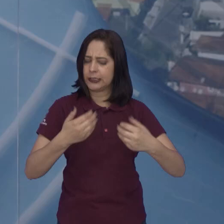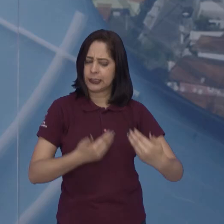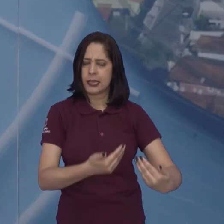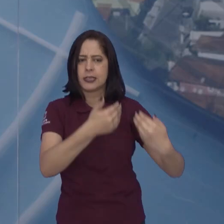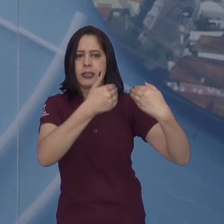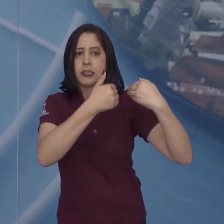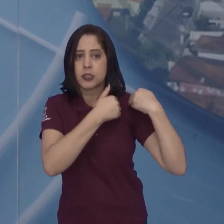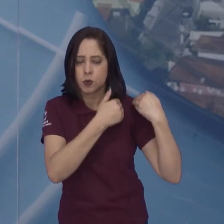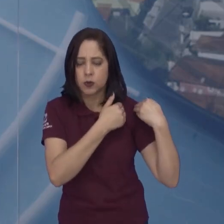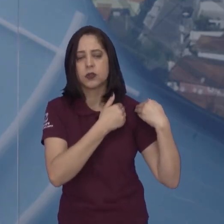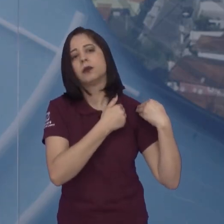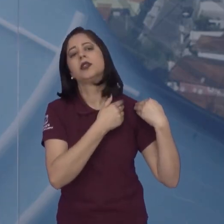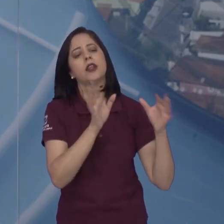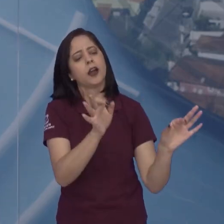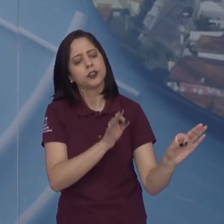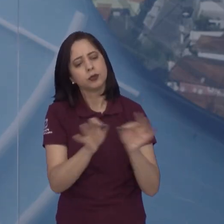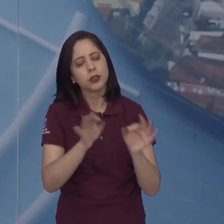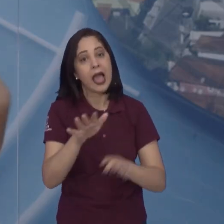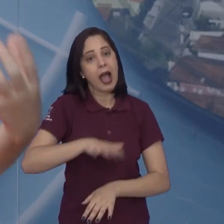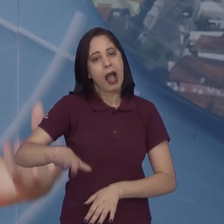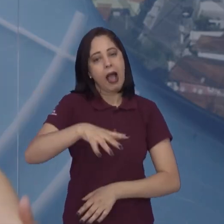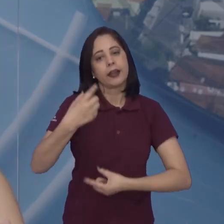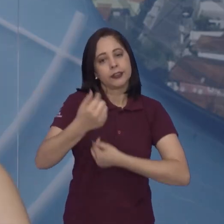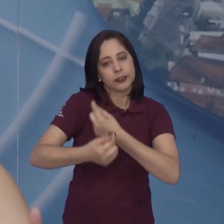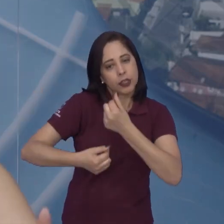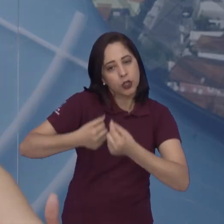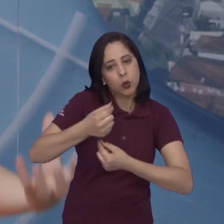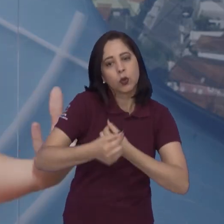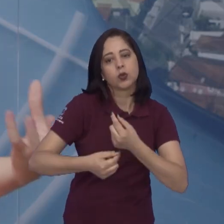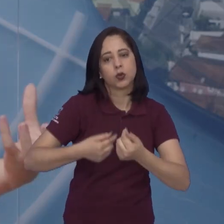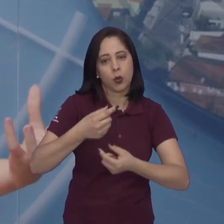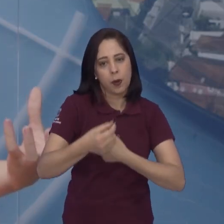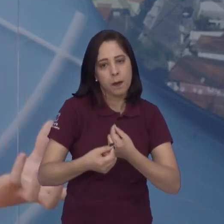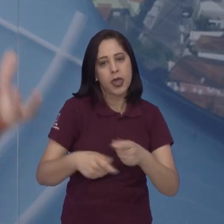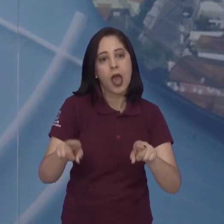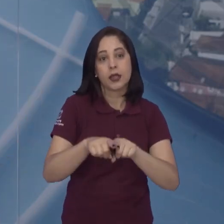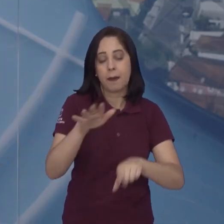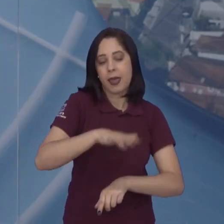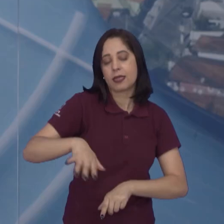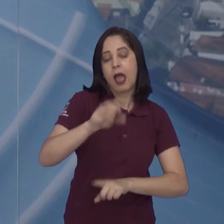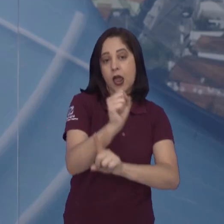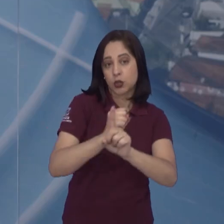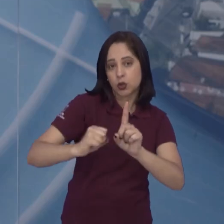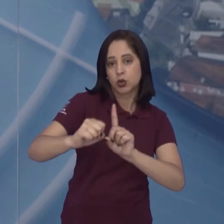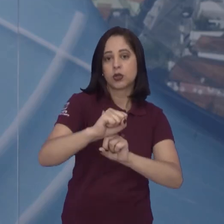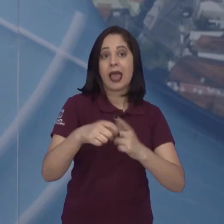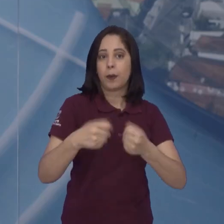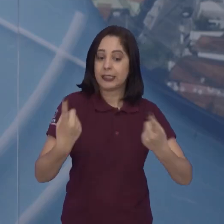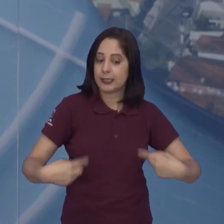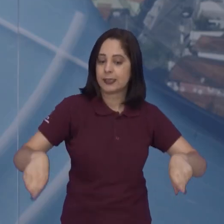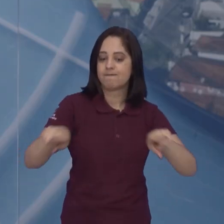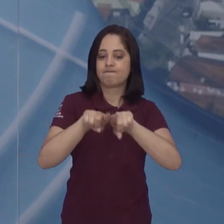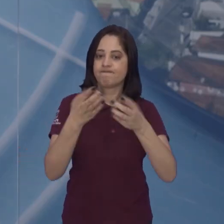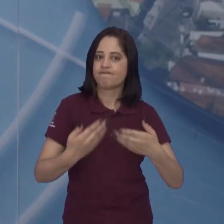né? E que tanto o setor econômico quanto o setor social, eles tentem ali se equilibrar,